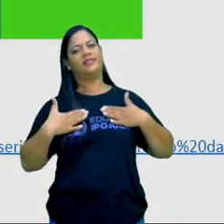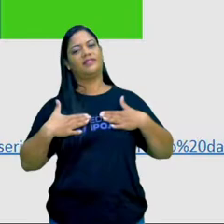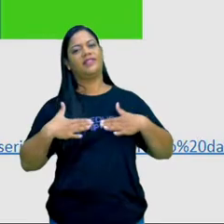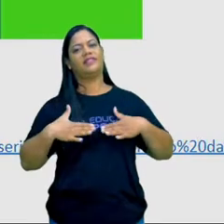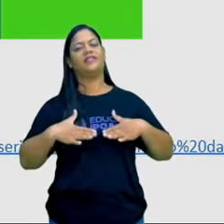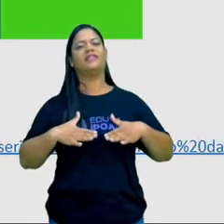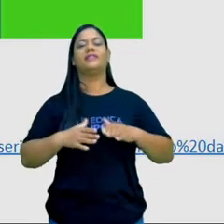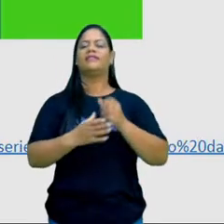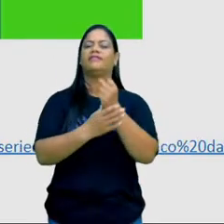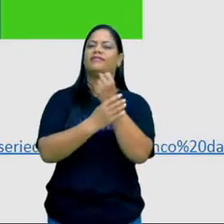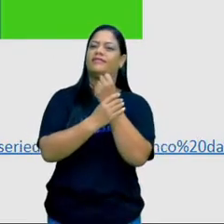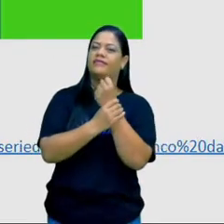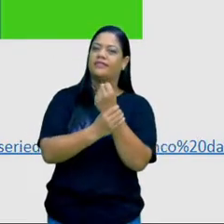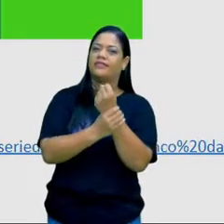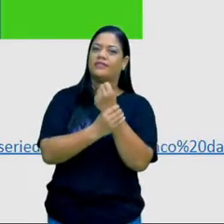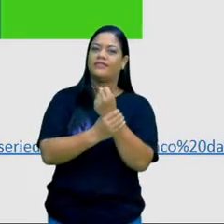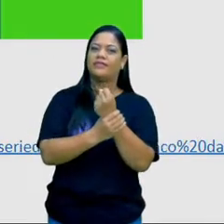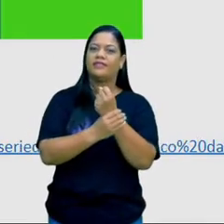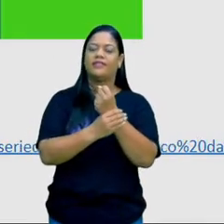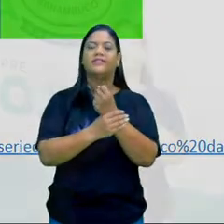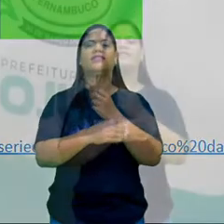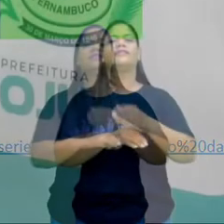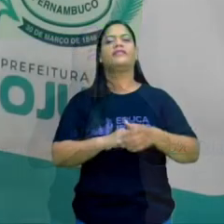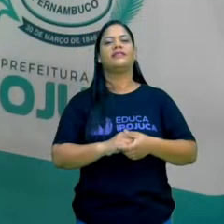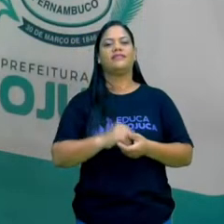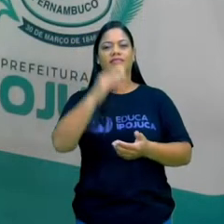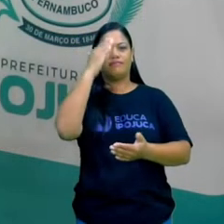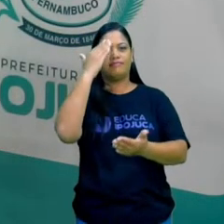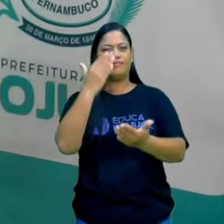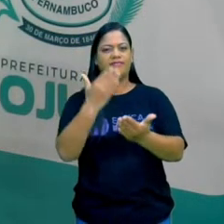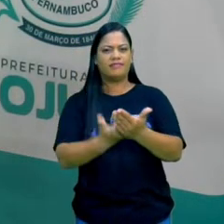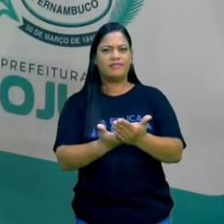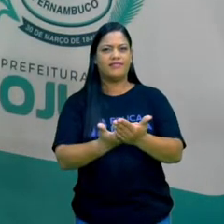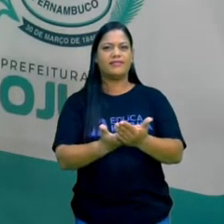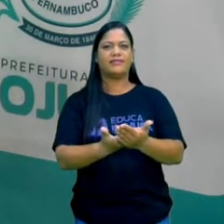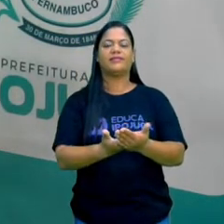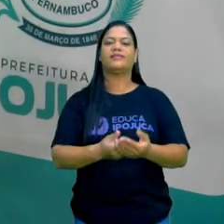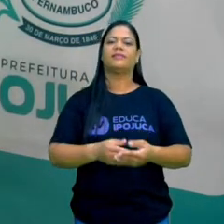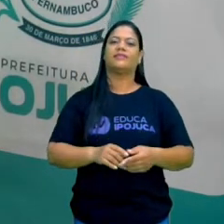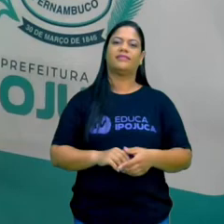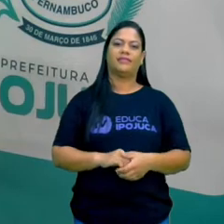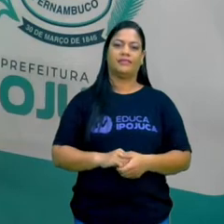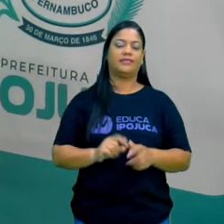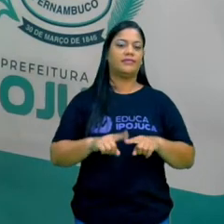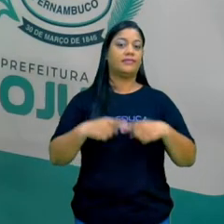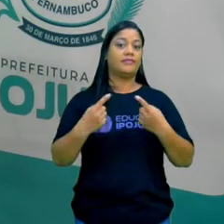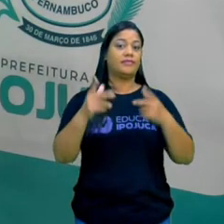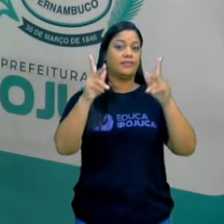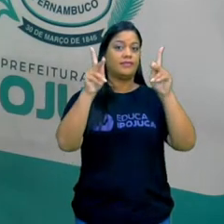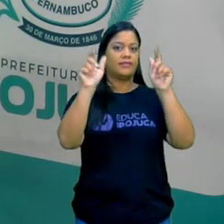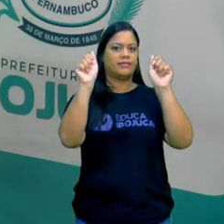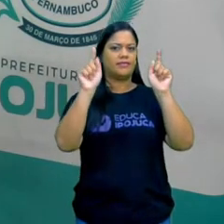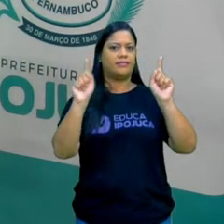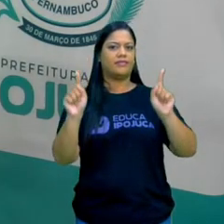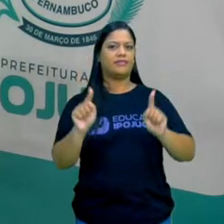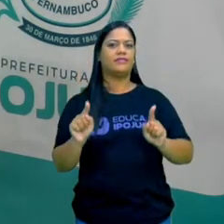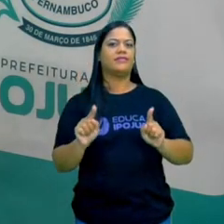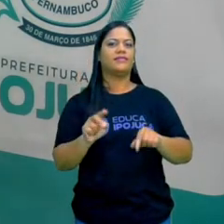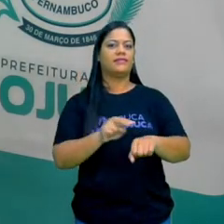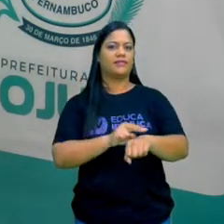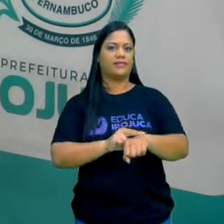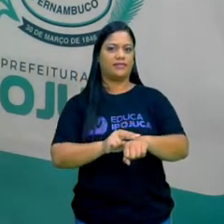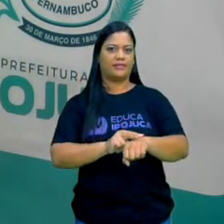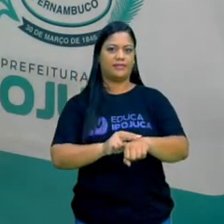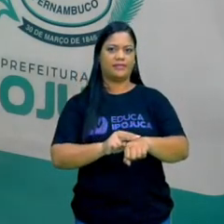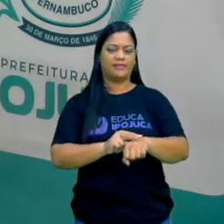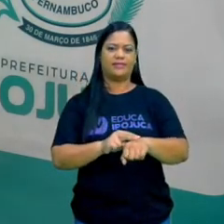e segurança, equilíbrio, crença. Então, já traz mais uma paz. O verde, por